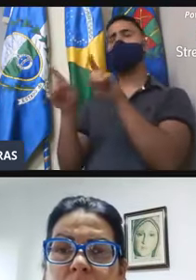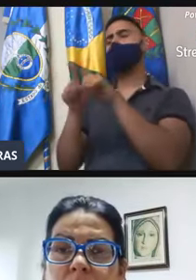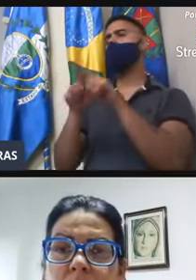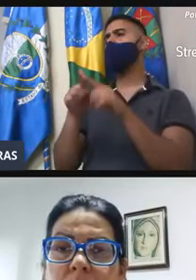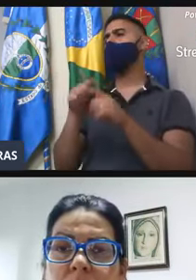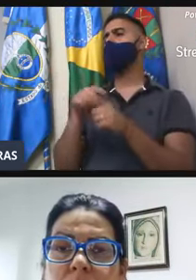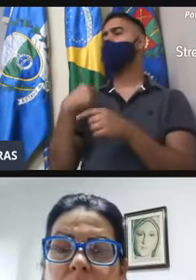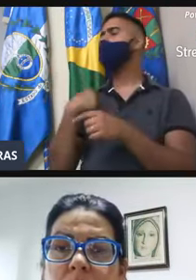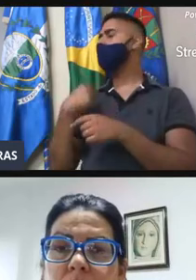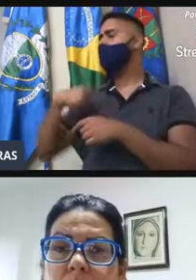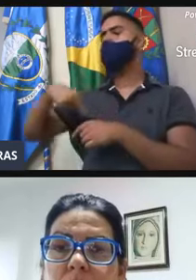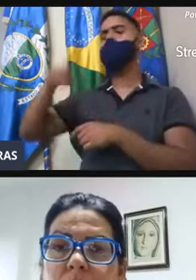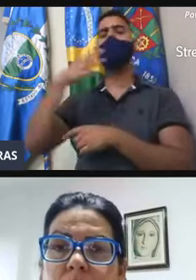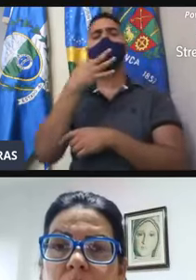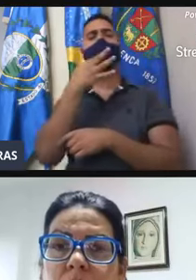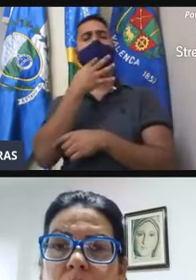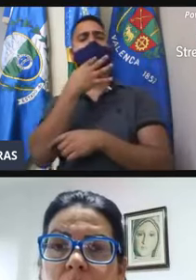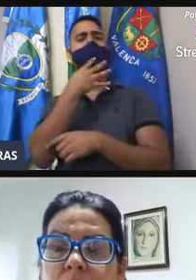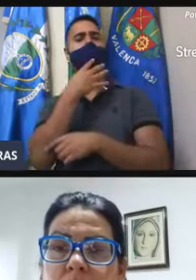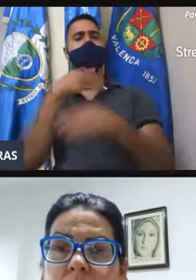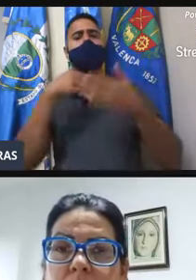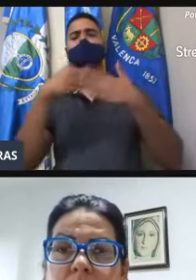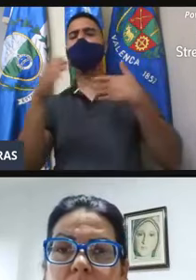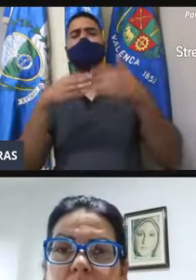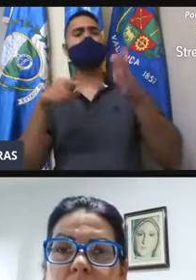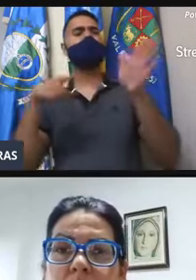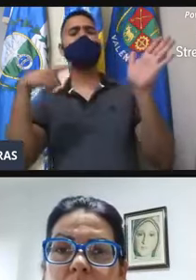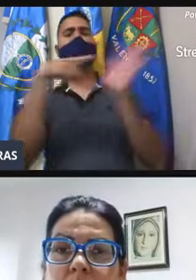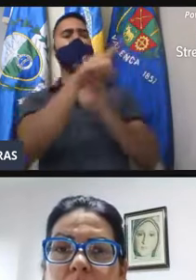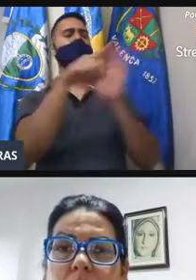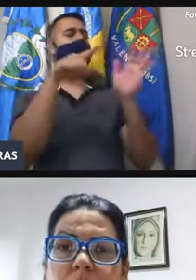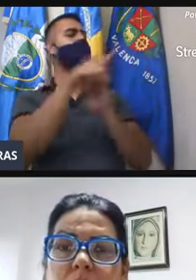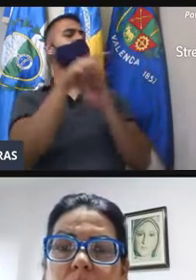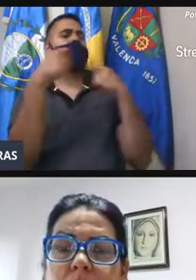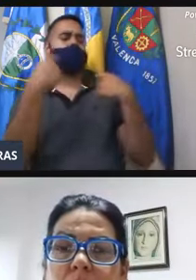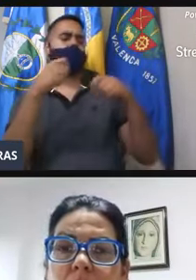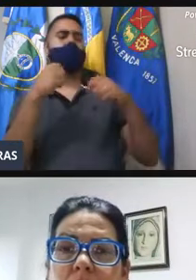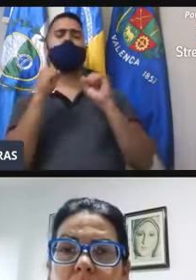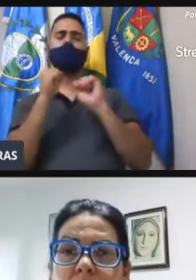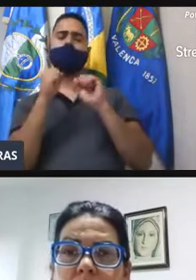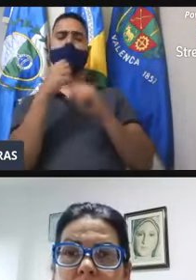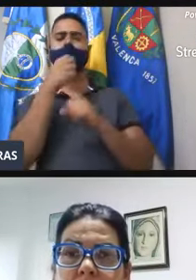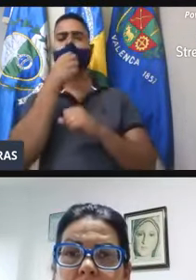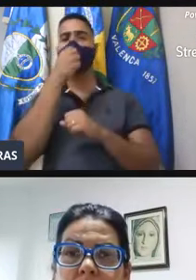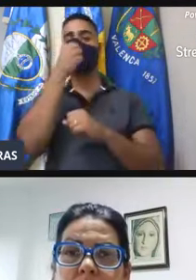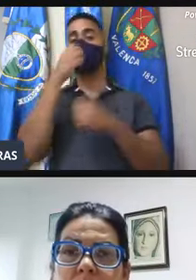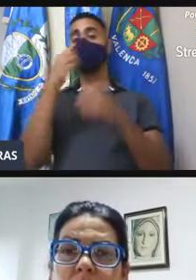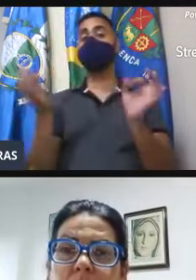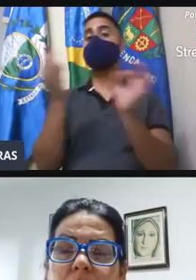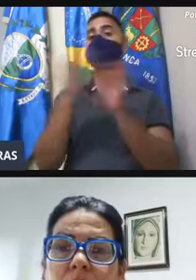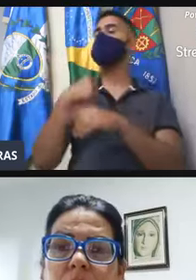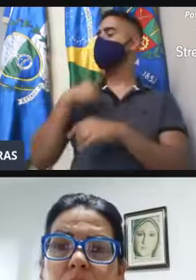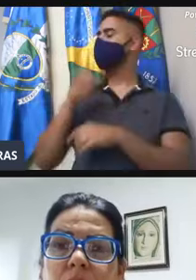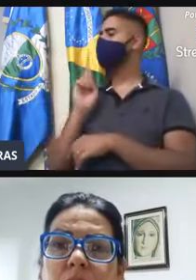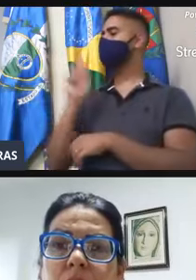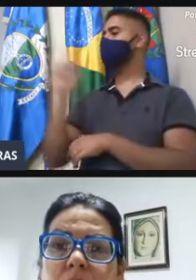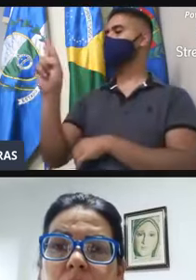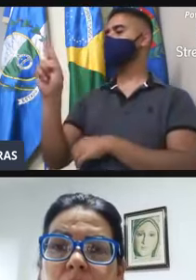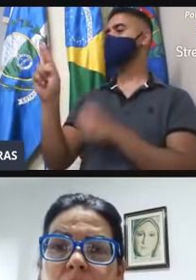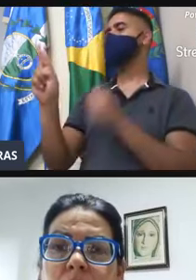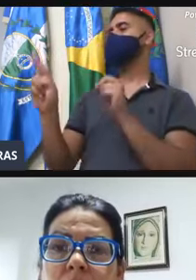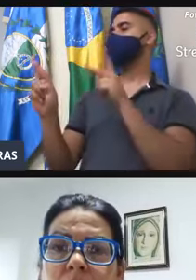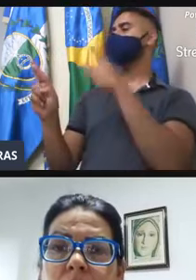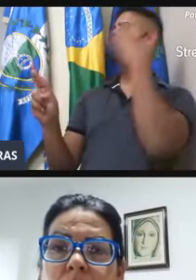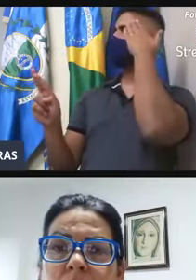que vocês nos visitem, qualquer argumento que tiverem necessidade, nós estaremos prontos a responder. Tá